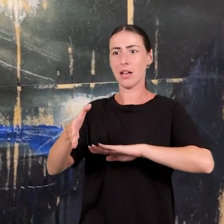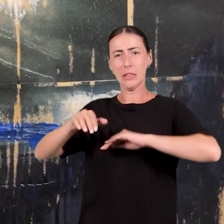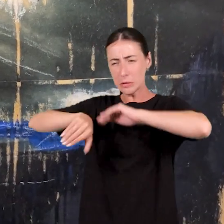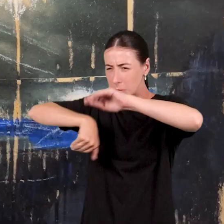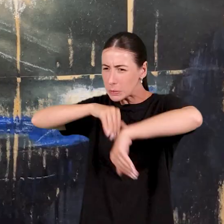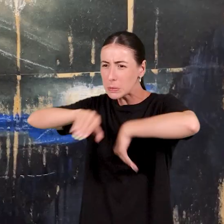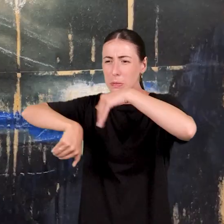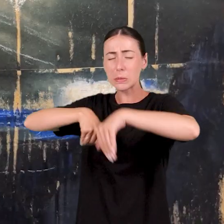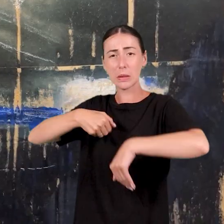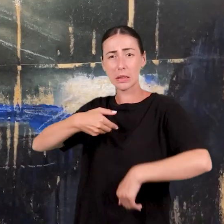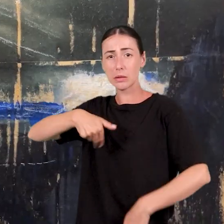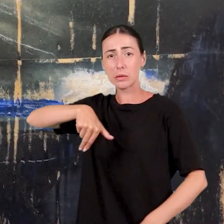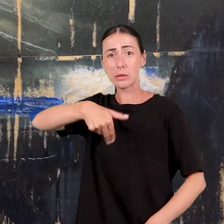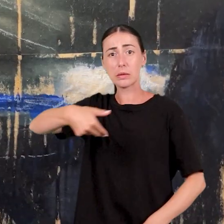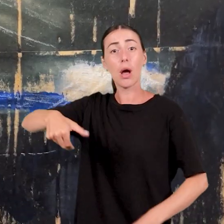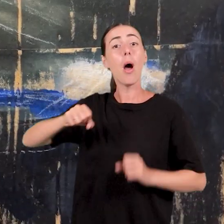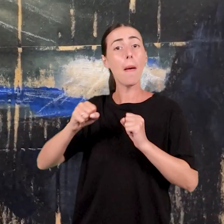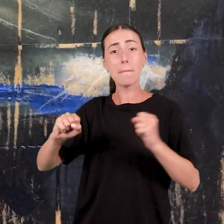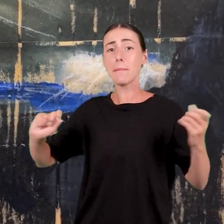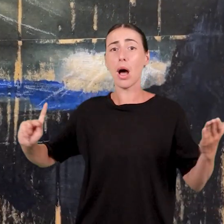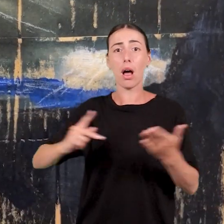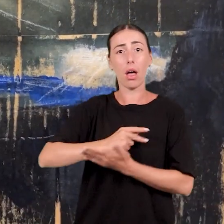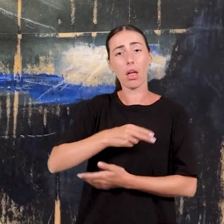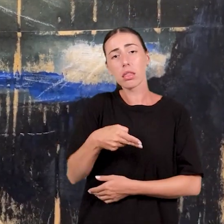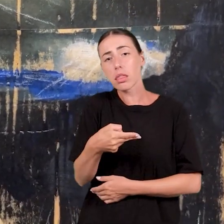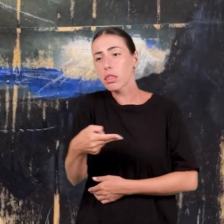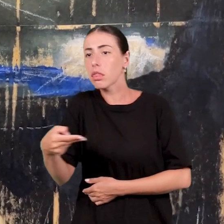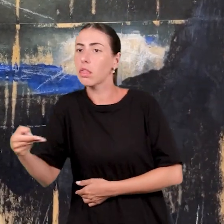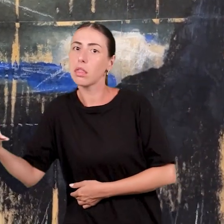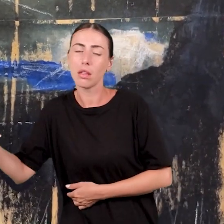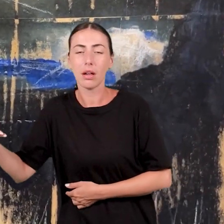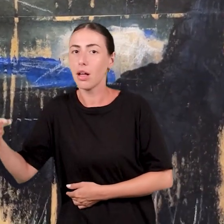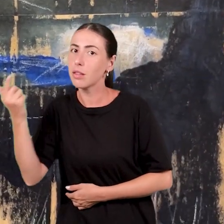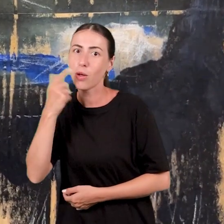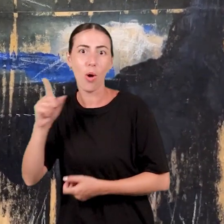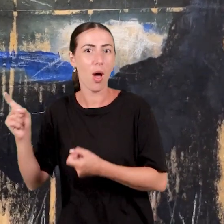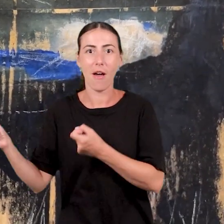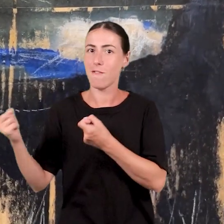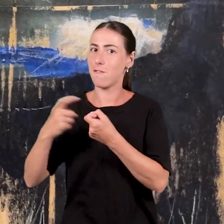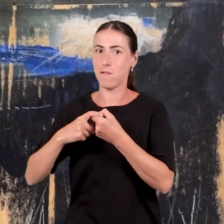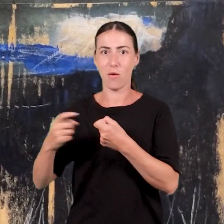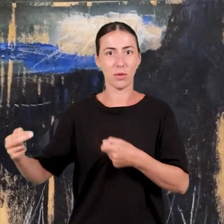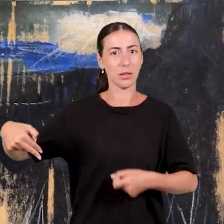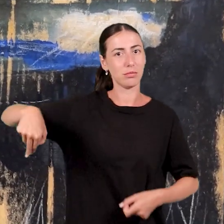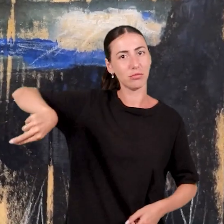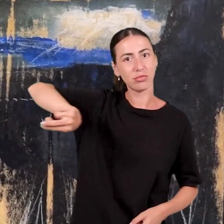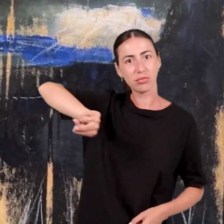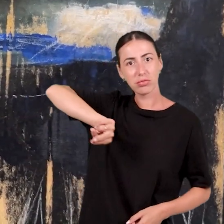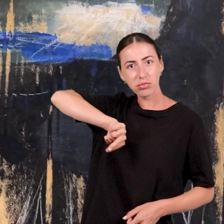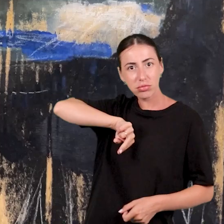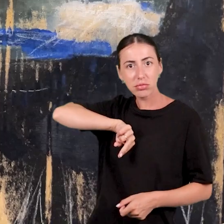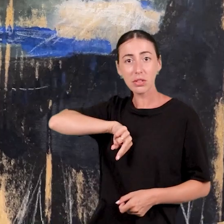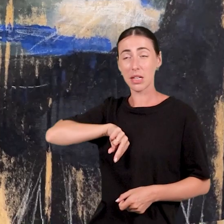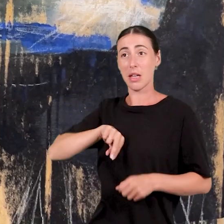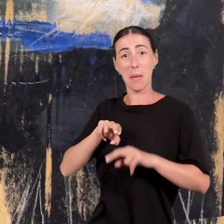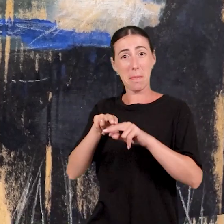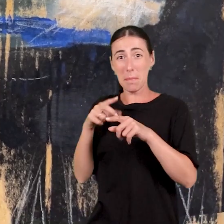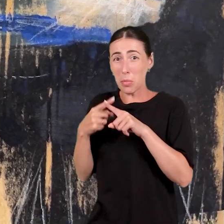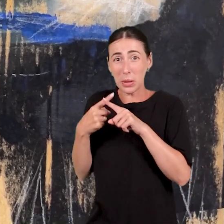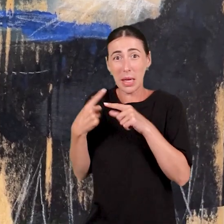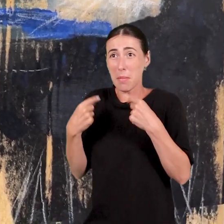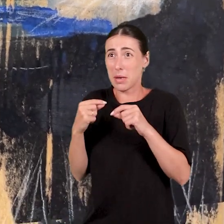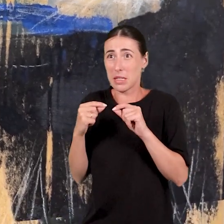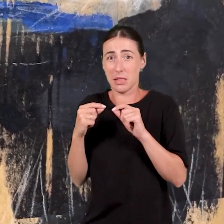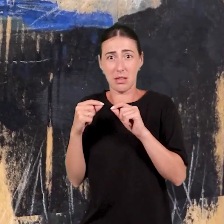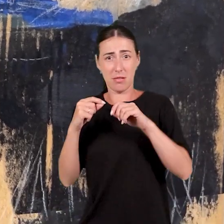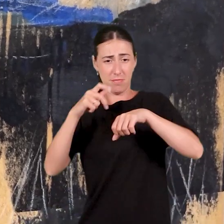condições extremas, águas agitadas, falésias abruptas e rochas cortantes. O trabalho dos percebeiros é de